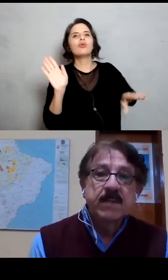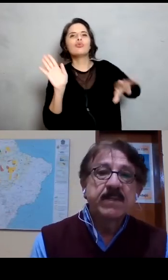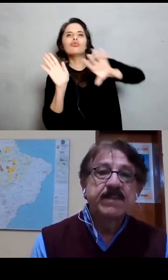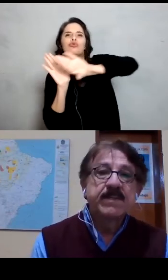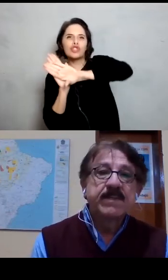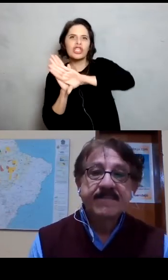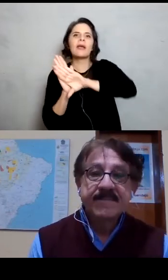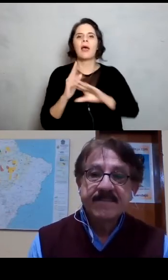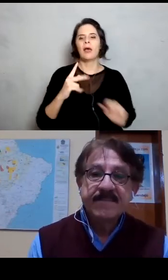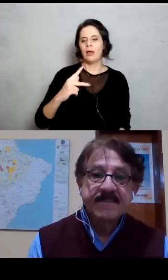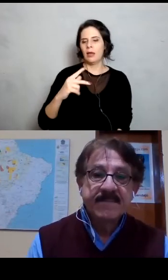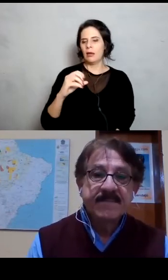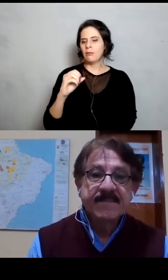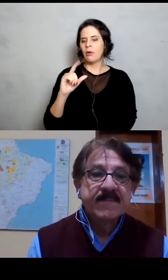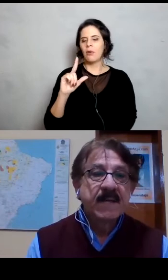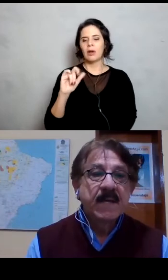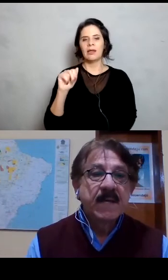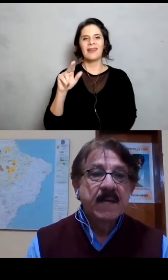favor.